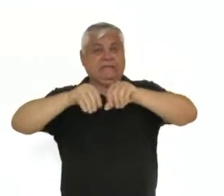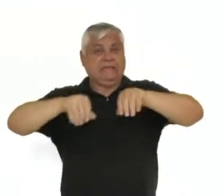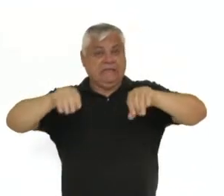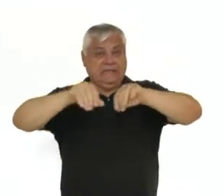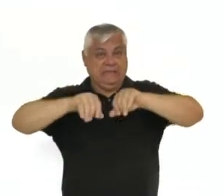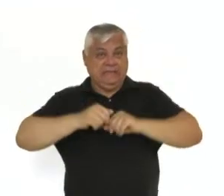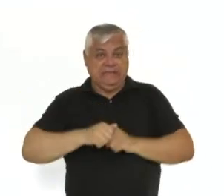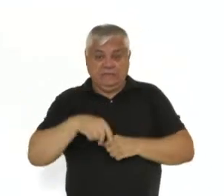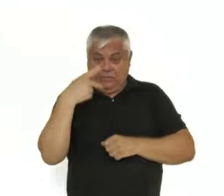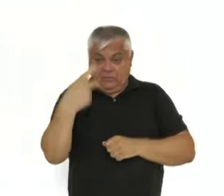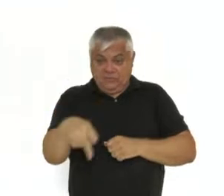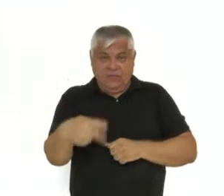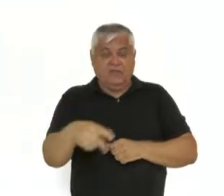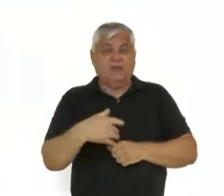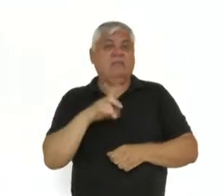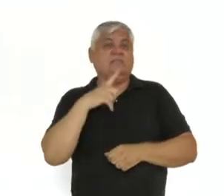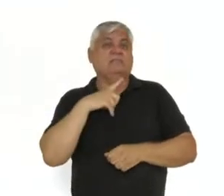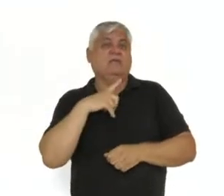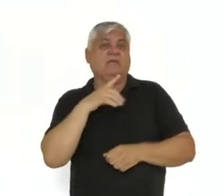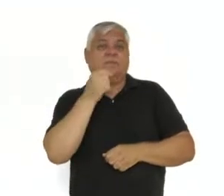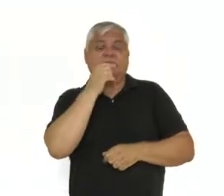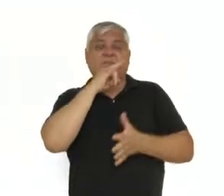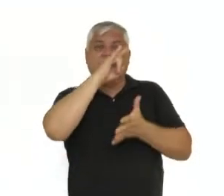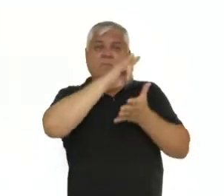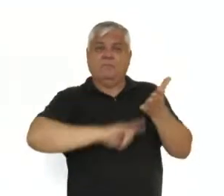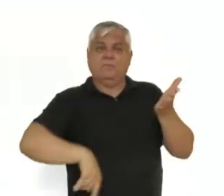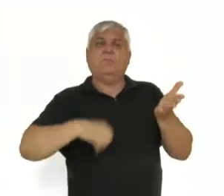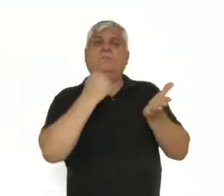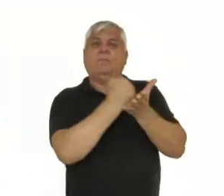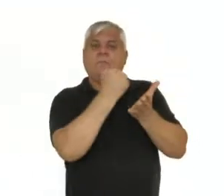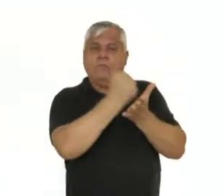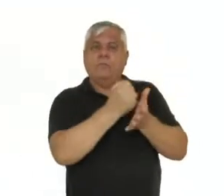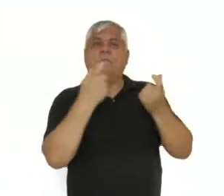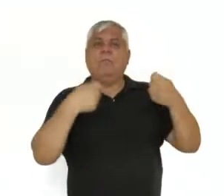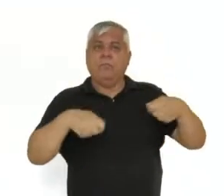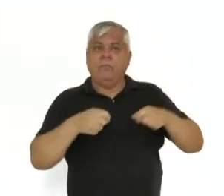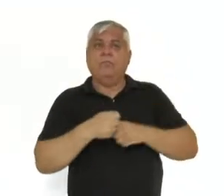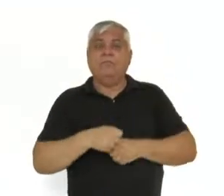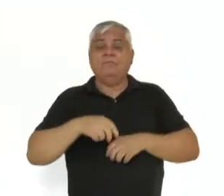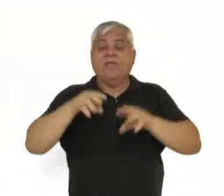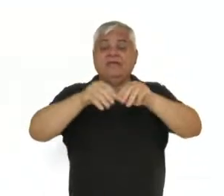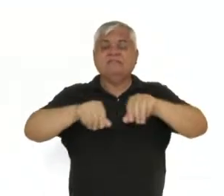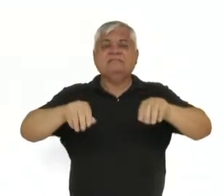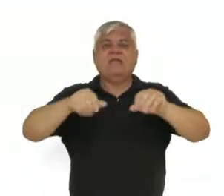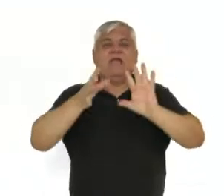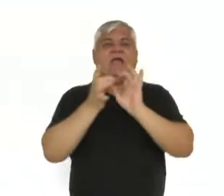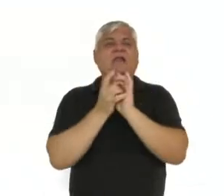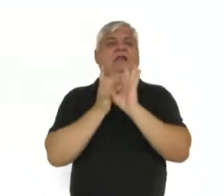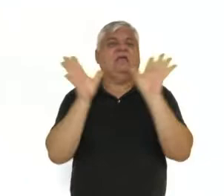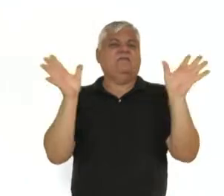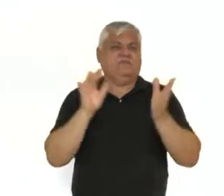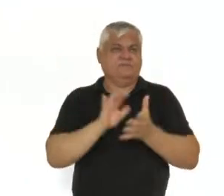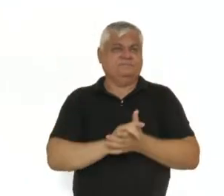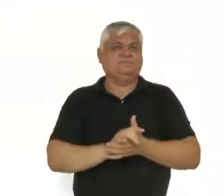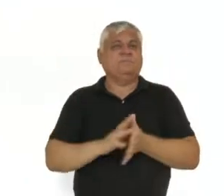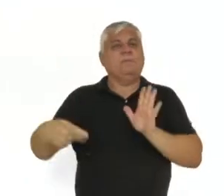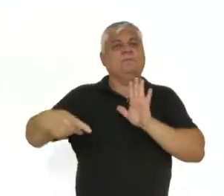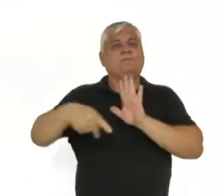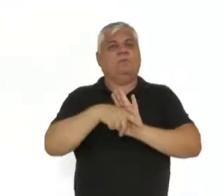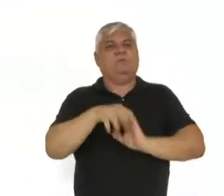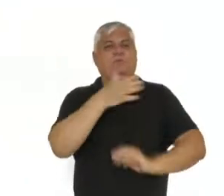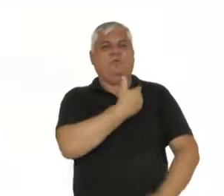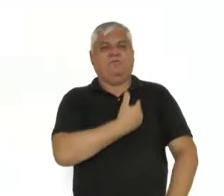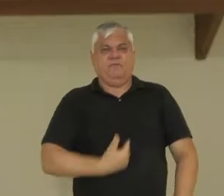não existe sem uma autoridade. No momento que você encontra a chamada terra de ninguém, ela automaticamente pertence ao